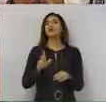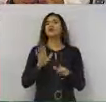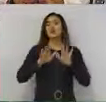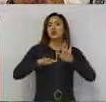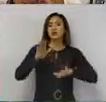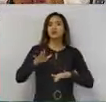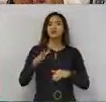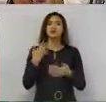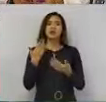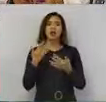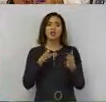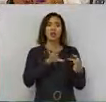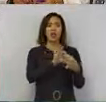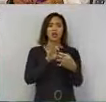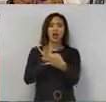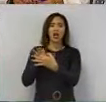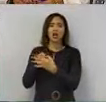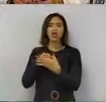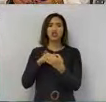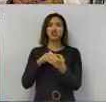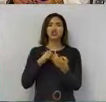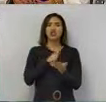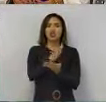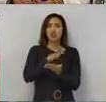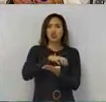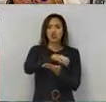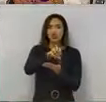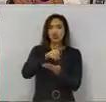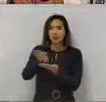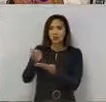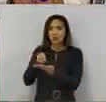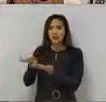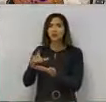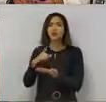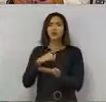de distribuição são feitas pelas ruas laterais e pelas